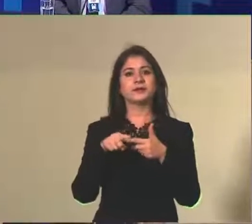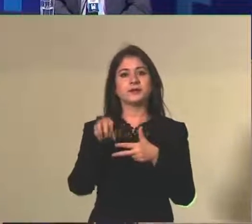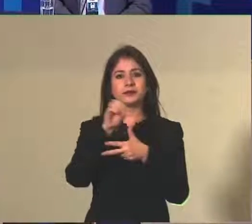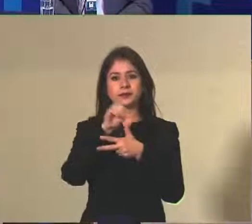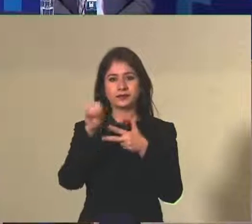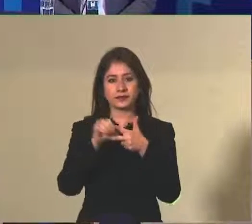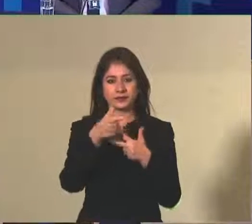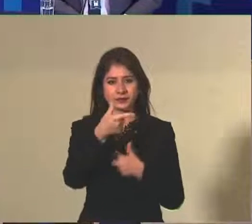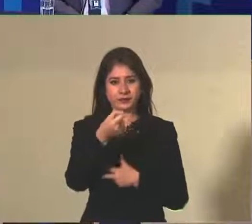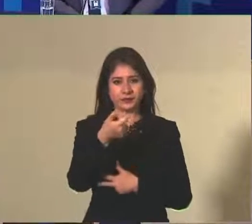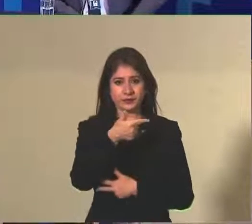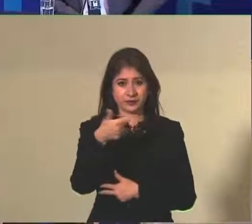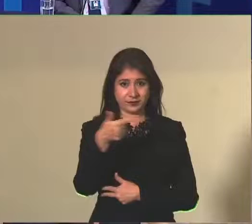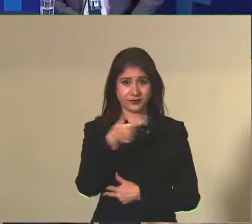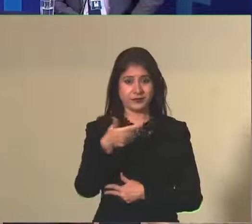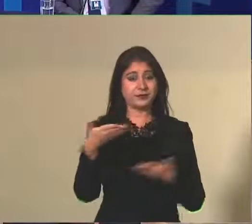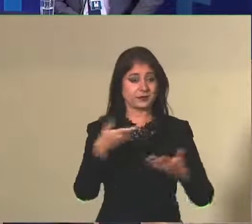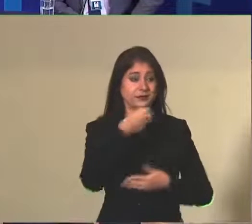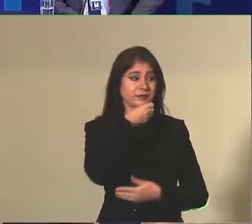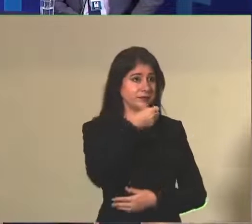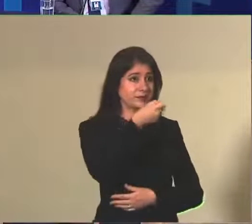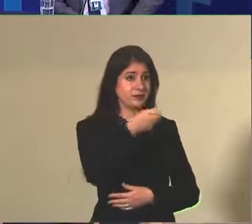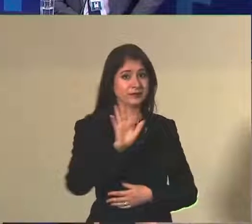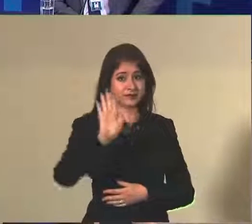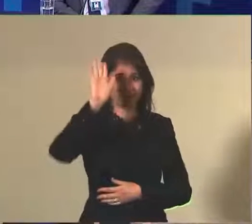Quem quiser, só levanta a mão que a gente vai levar o microfone.